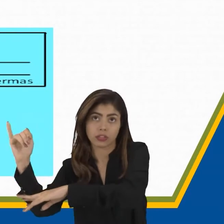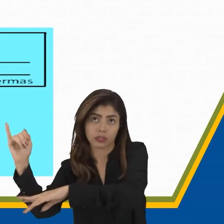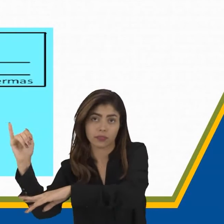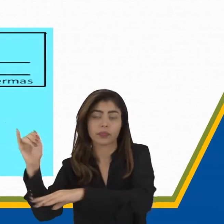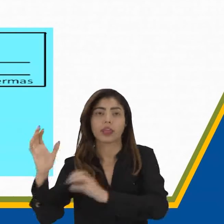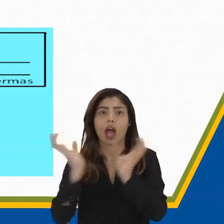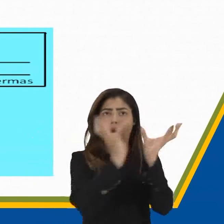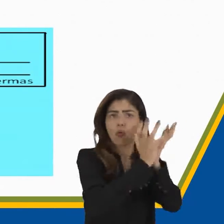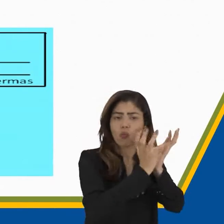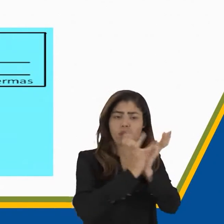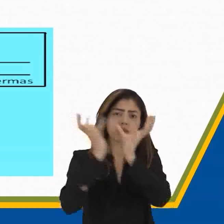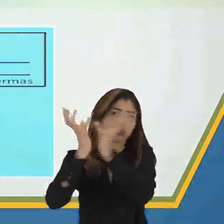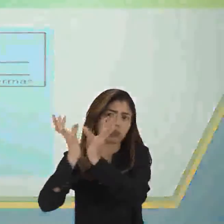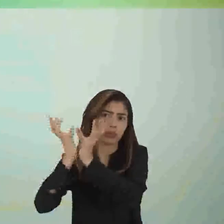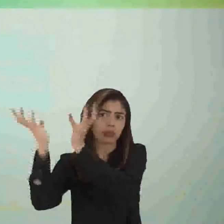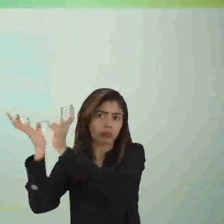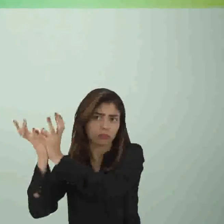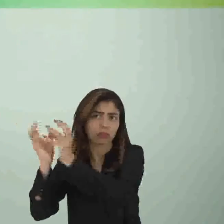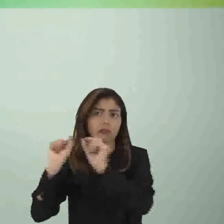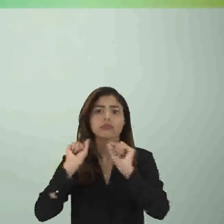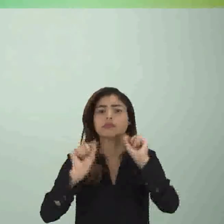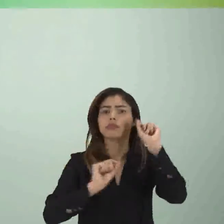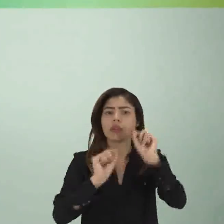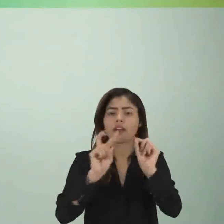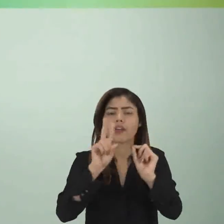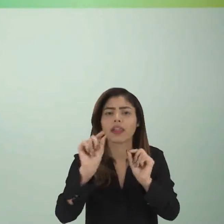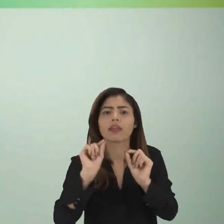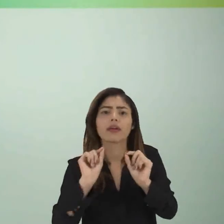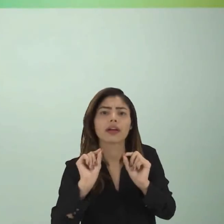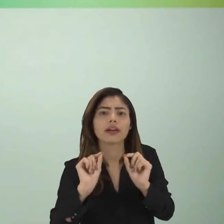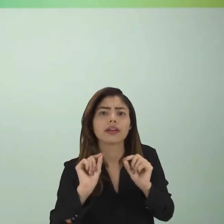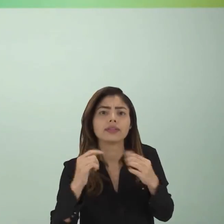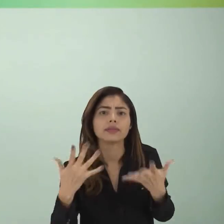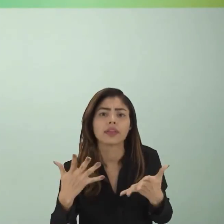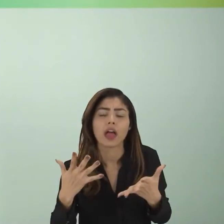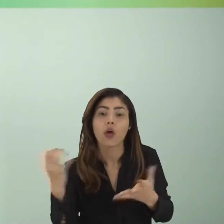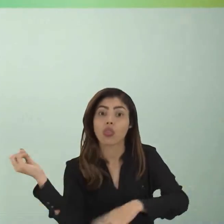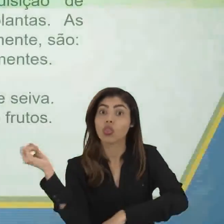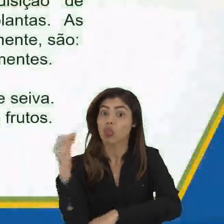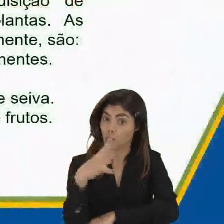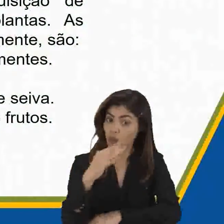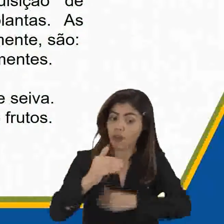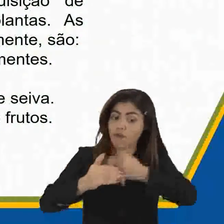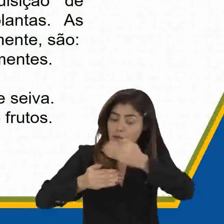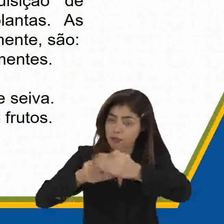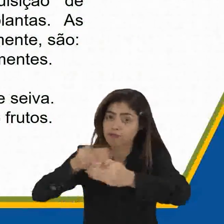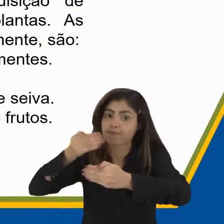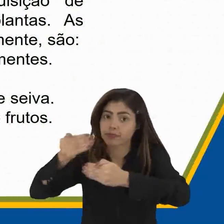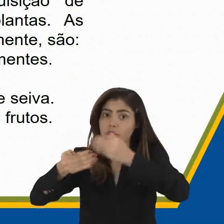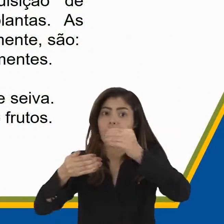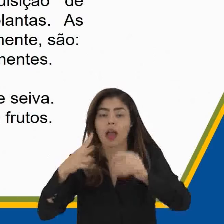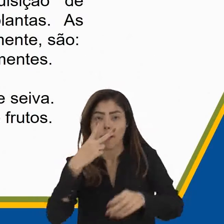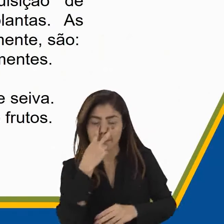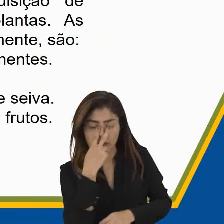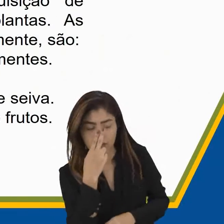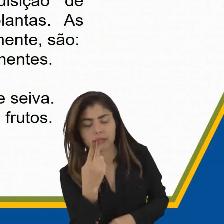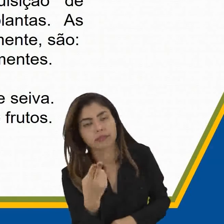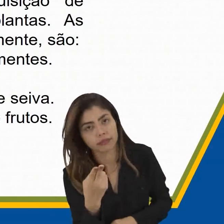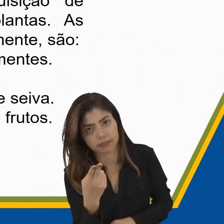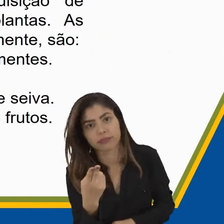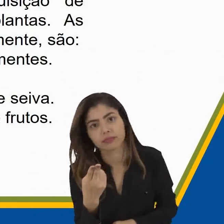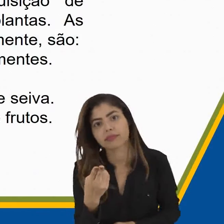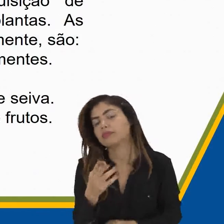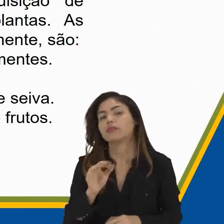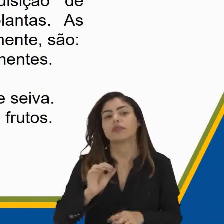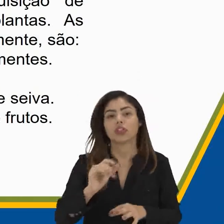deu ali para ele um sucesso e uma característica diferente. 1, 2 e 3. O que isso significa? Os algarismos romanos representam a aquisição